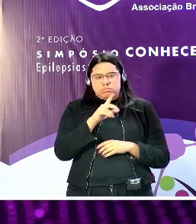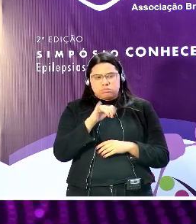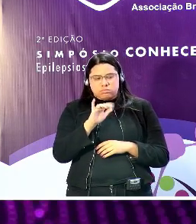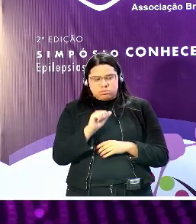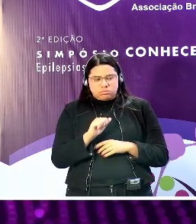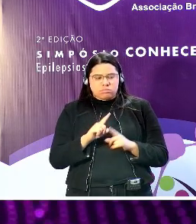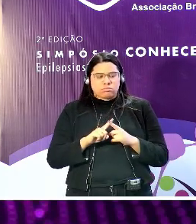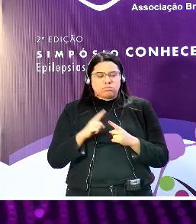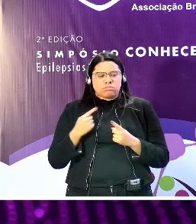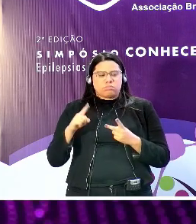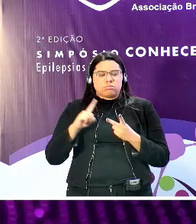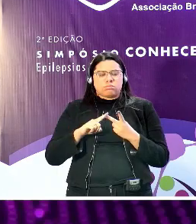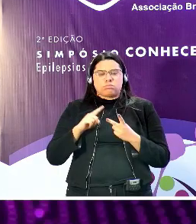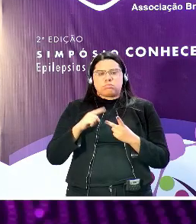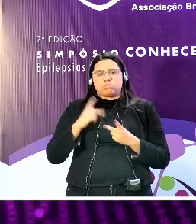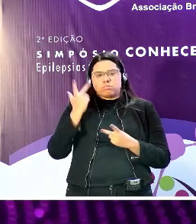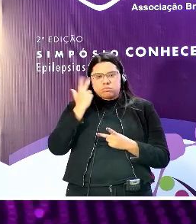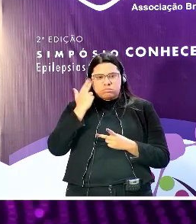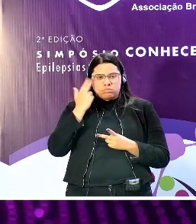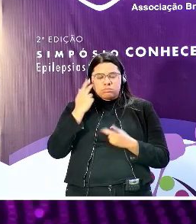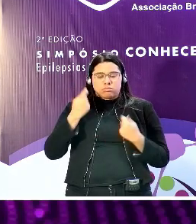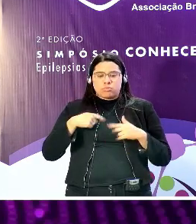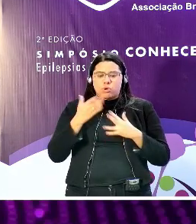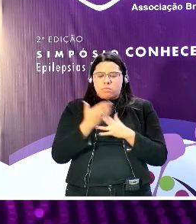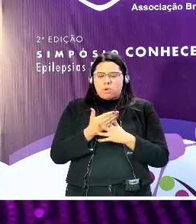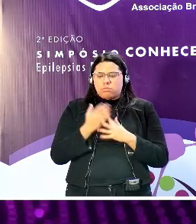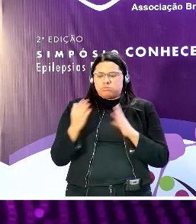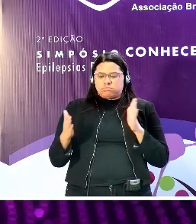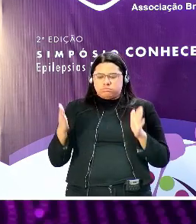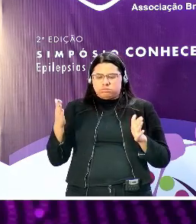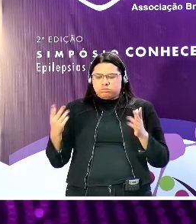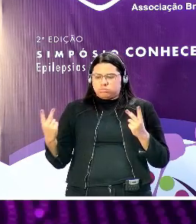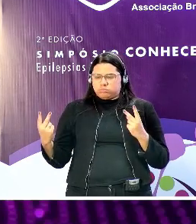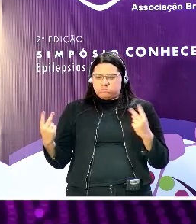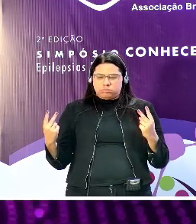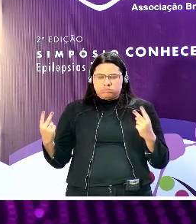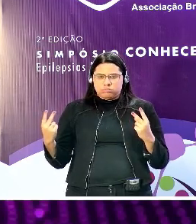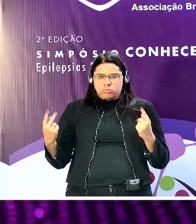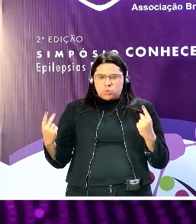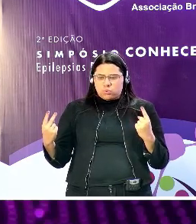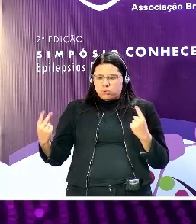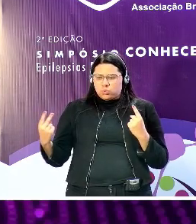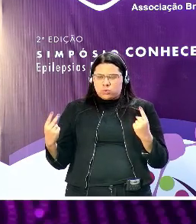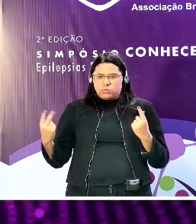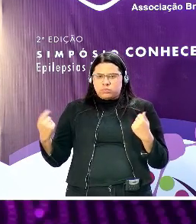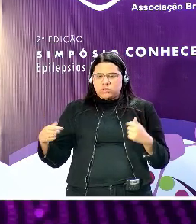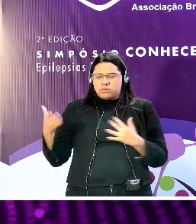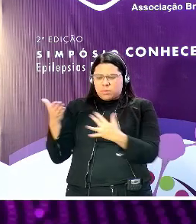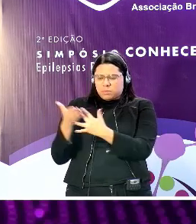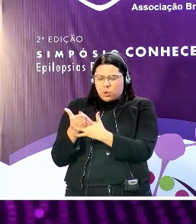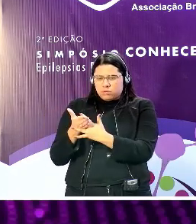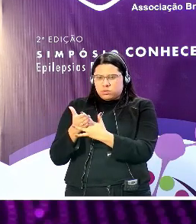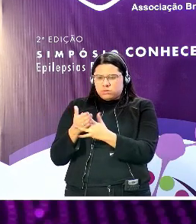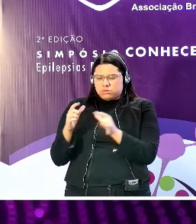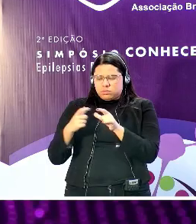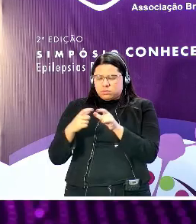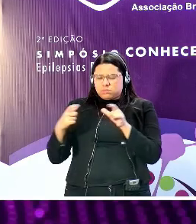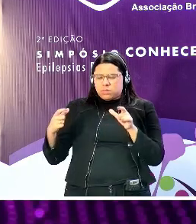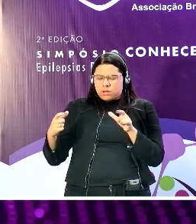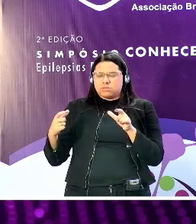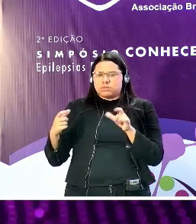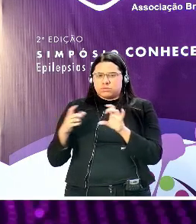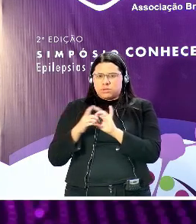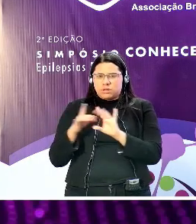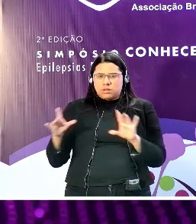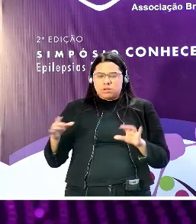de fisiologia normal. Aqui a gente viu que existe um espaço imenso aqui